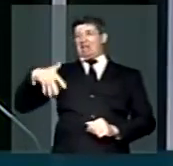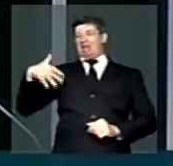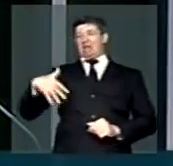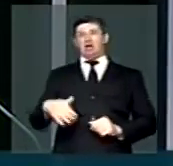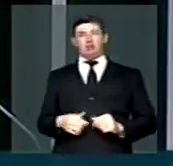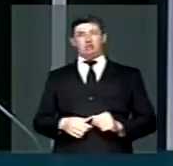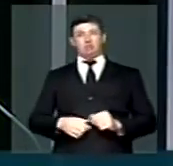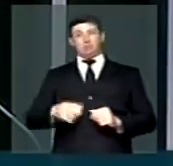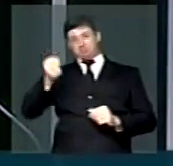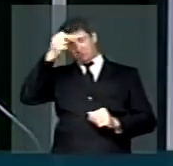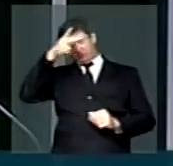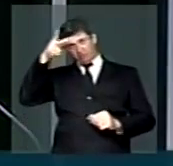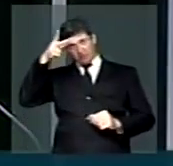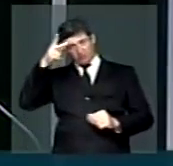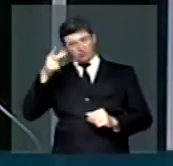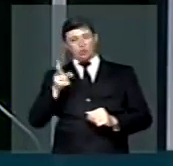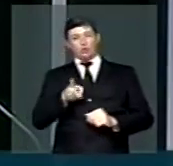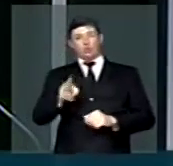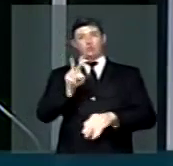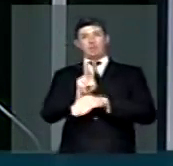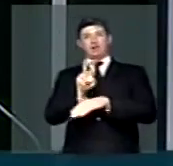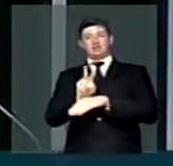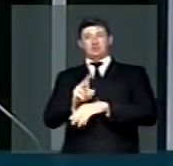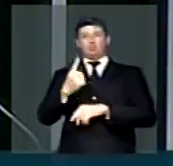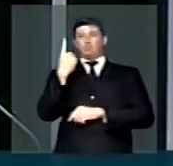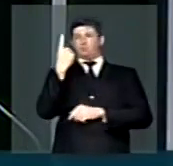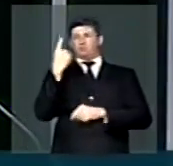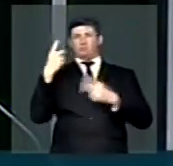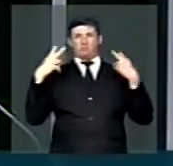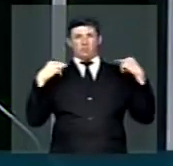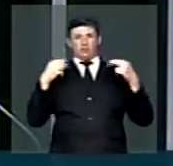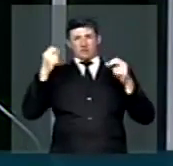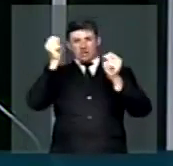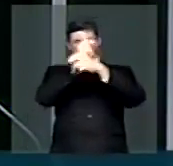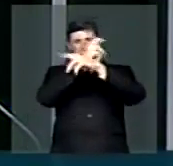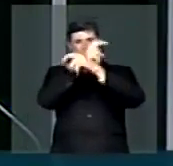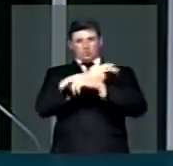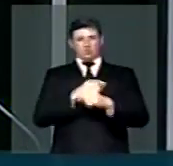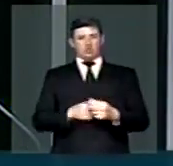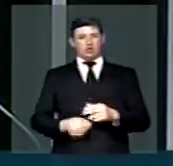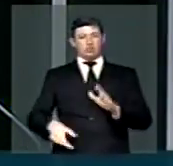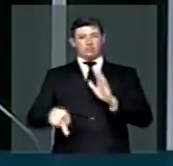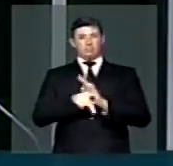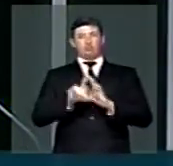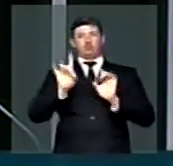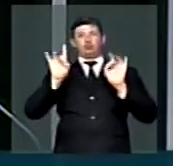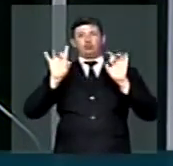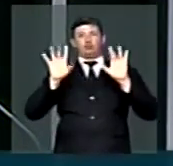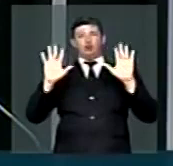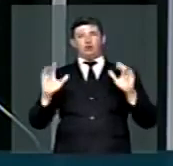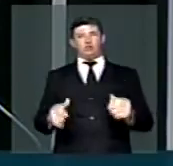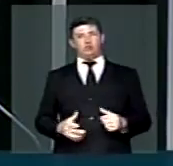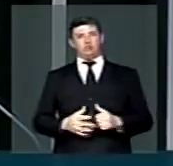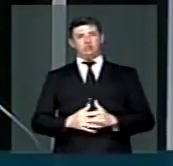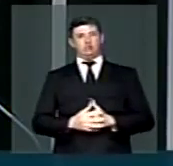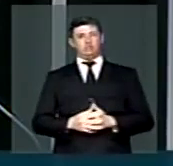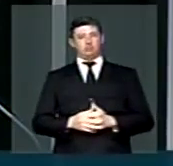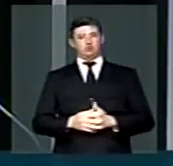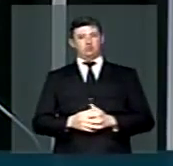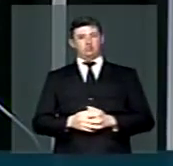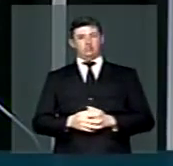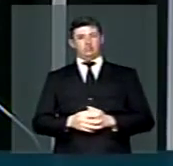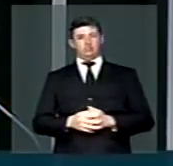para as prefeituras manter um motorista de ambulância exclusivamente.